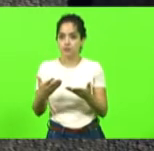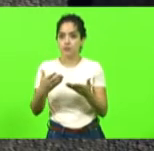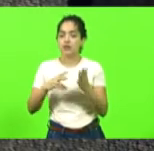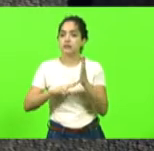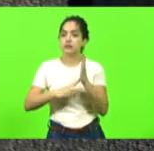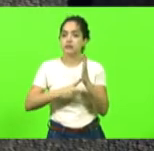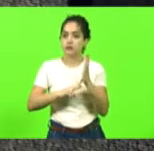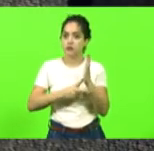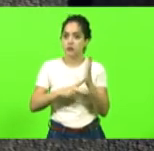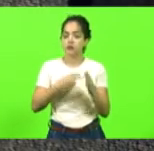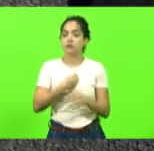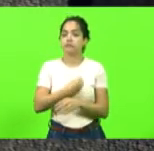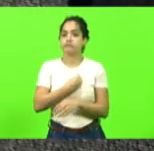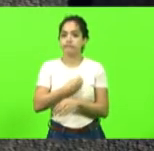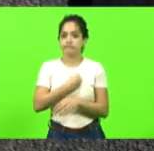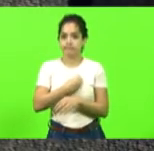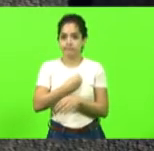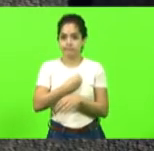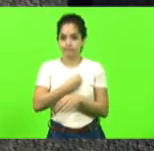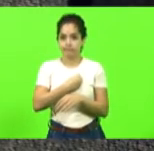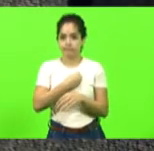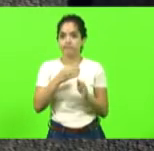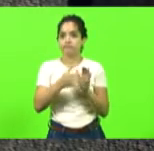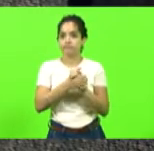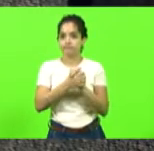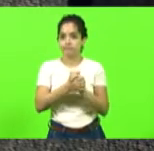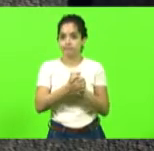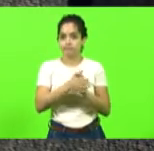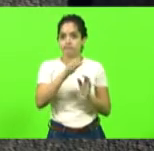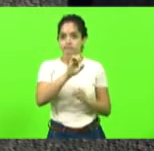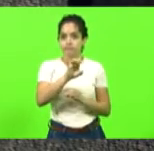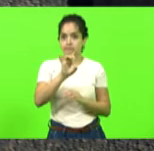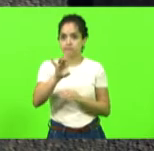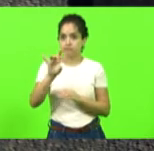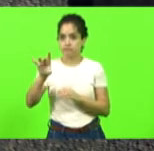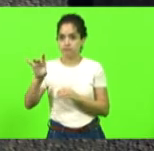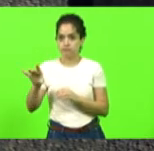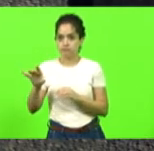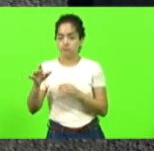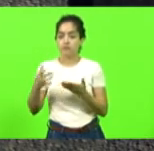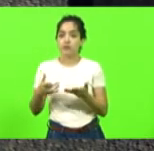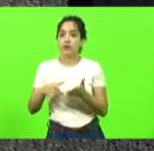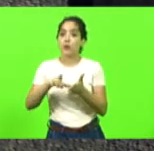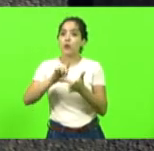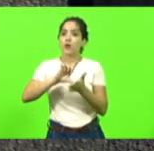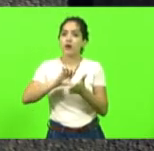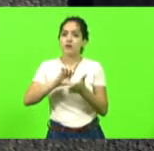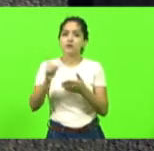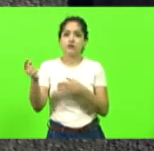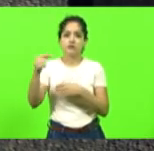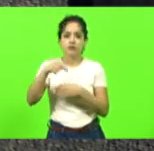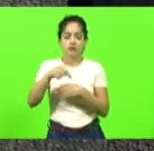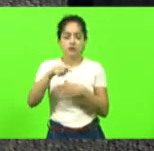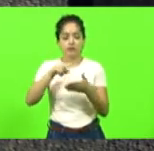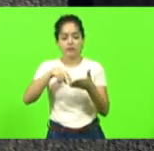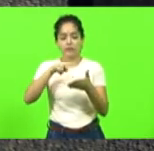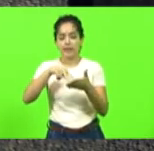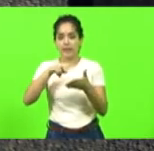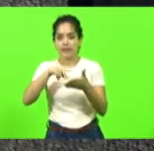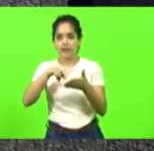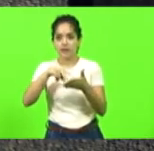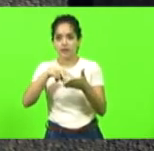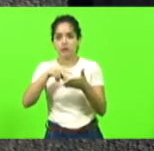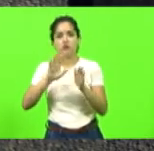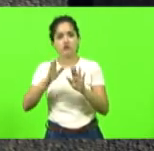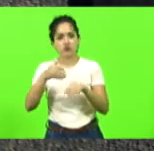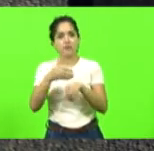presente, né? E quero saudar cada um e cada uma. E antes de vir para cá, Rock, eu estava lendo um pouco, porque outra vez já participei